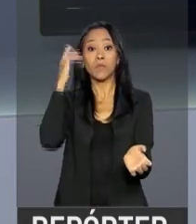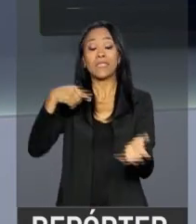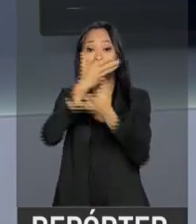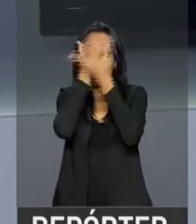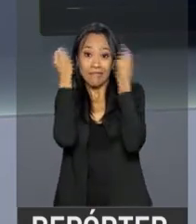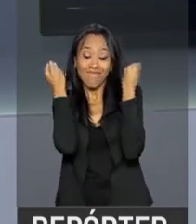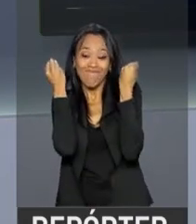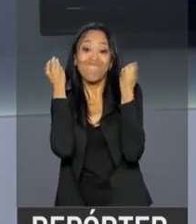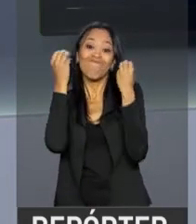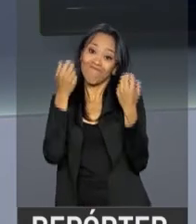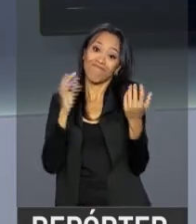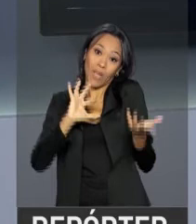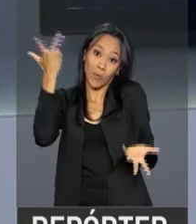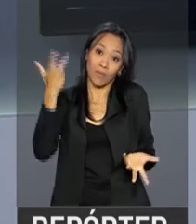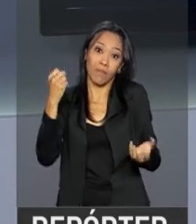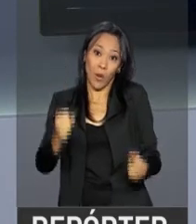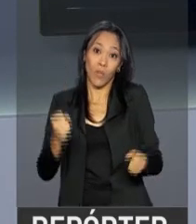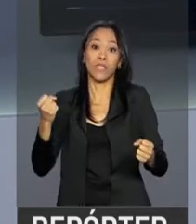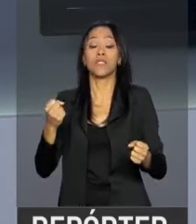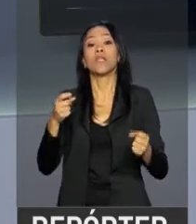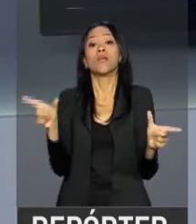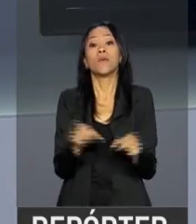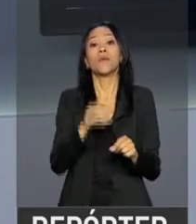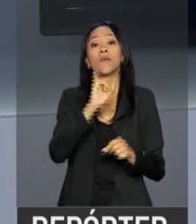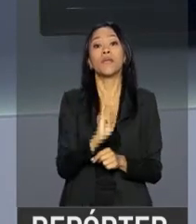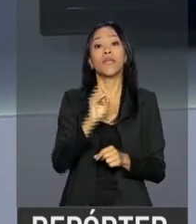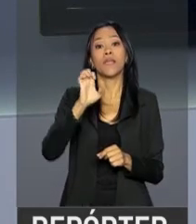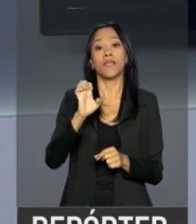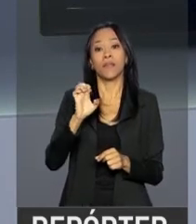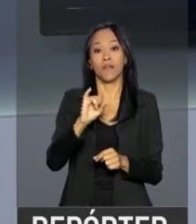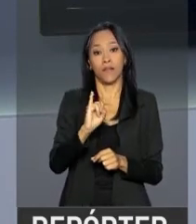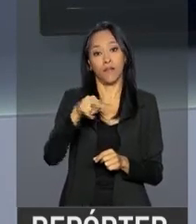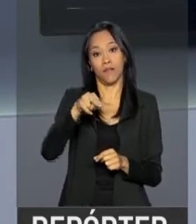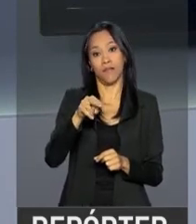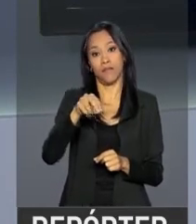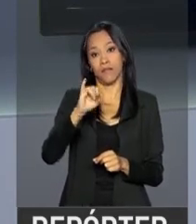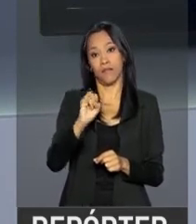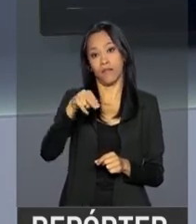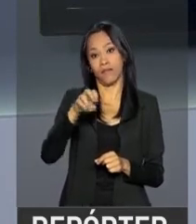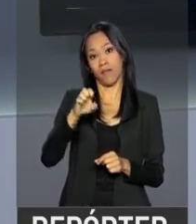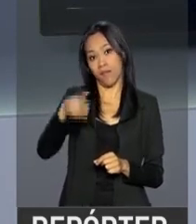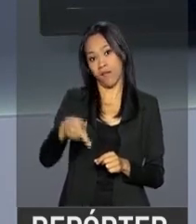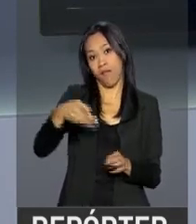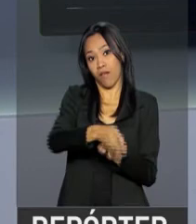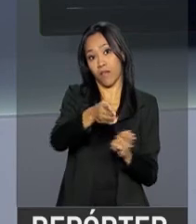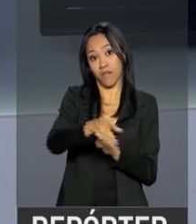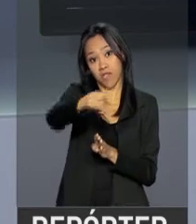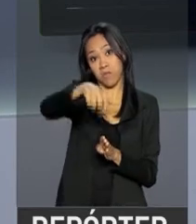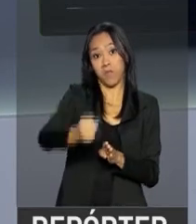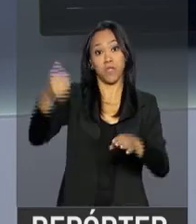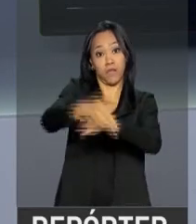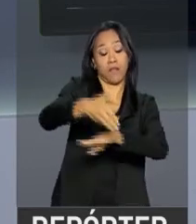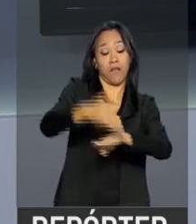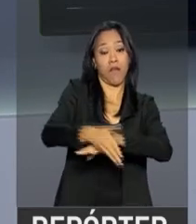a senha o teste né o instituto nacional de estudos e pesquisas educacionais o inep orienta entrar na página do